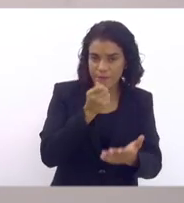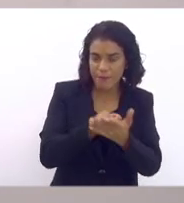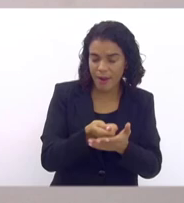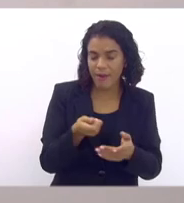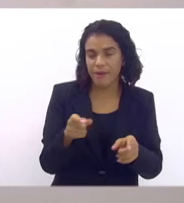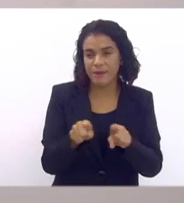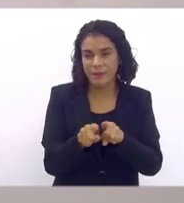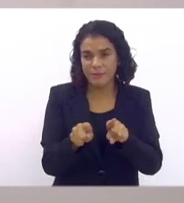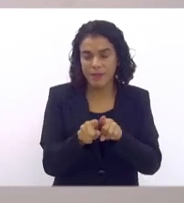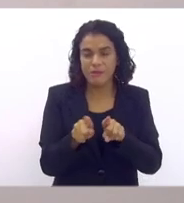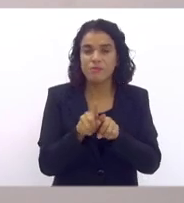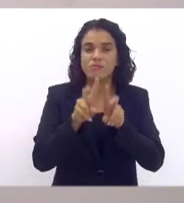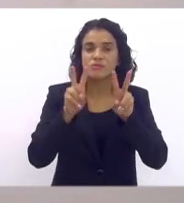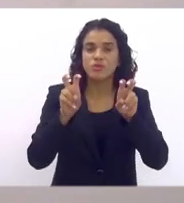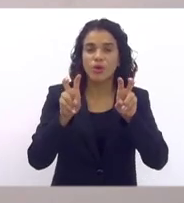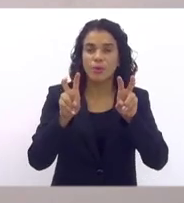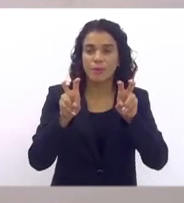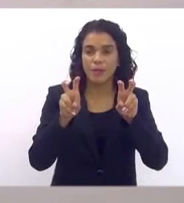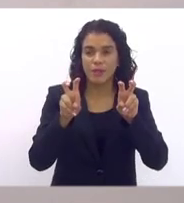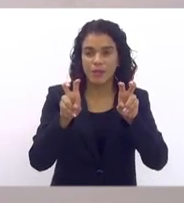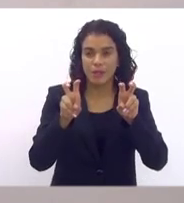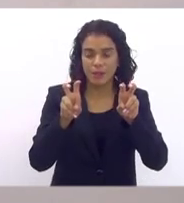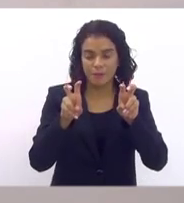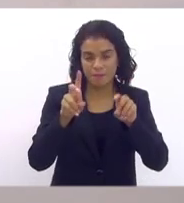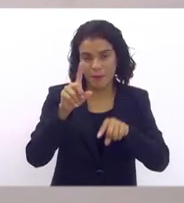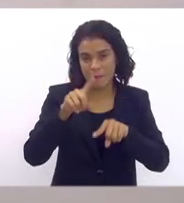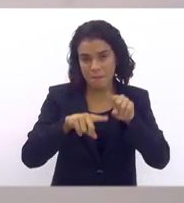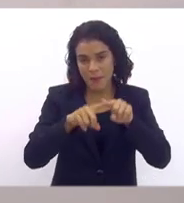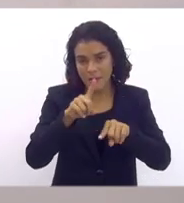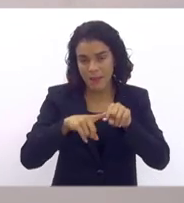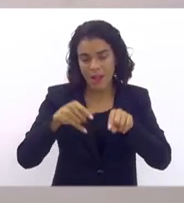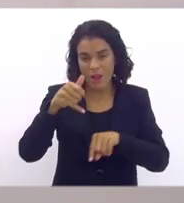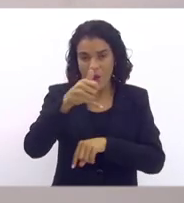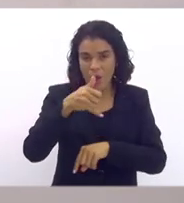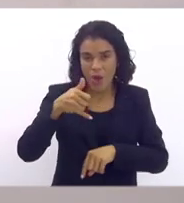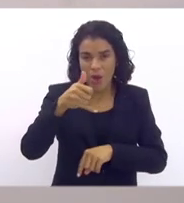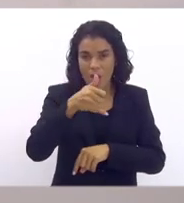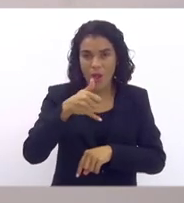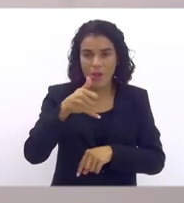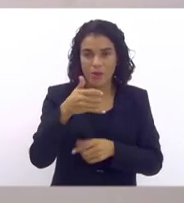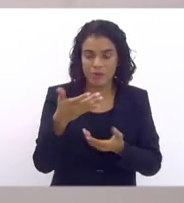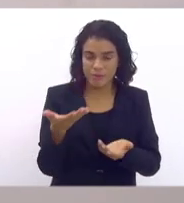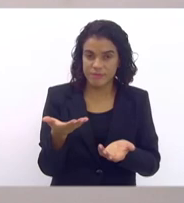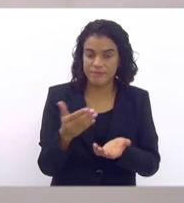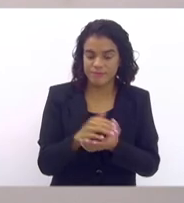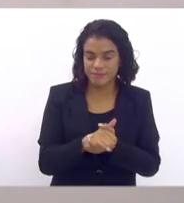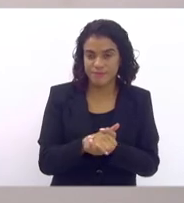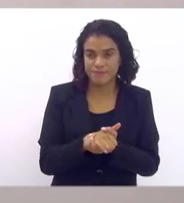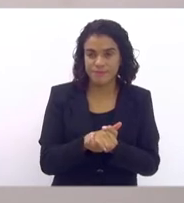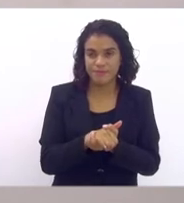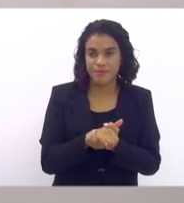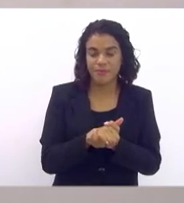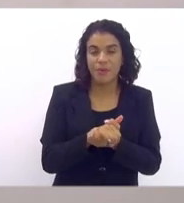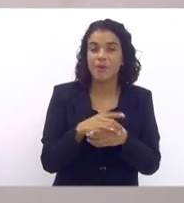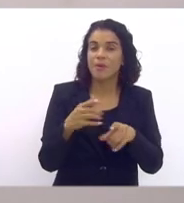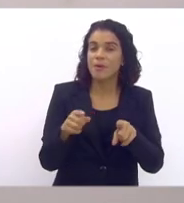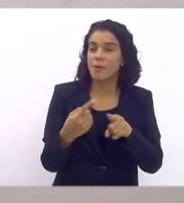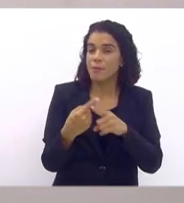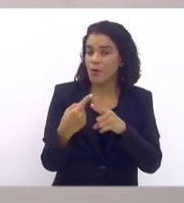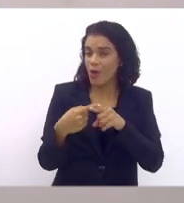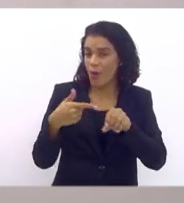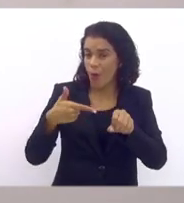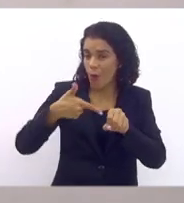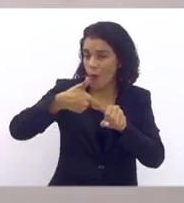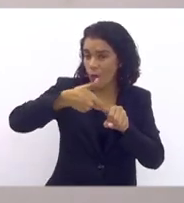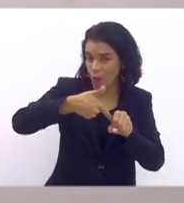pelo vazamento dessas desses componentes óleos né aliás É bom que se diga que a o combustível de de navia é